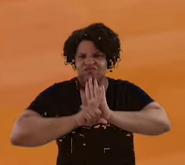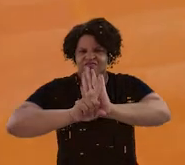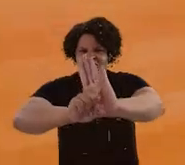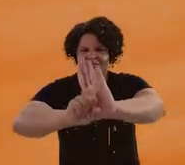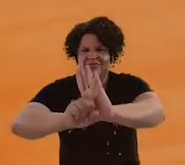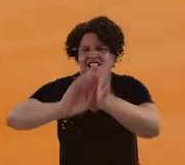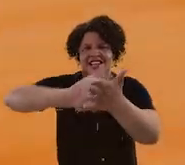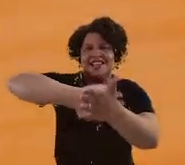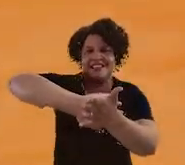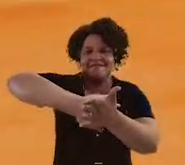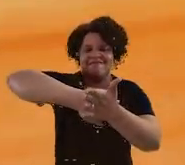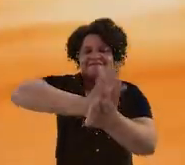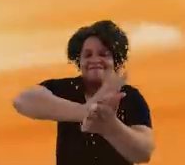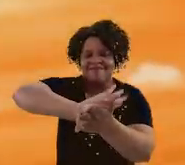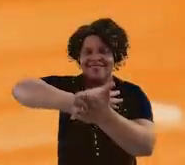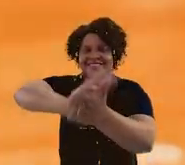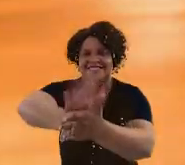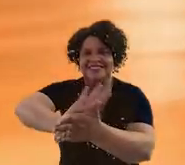Não bota de frente, desgraça.